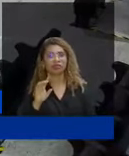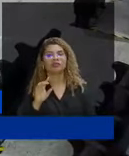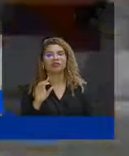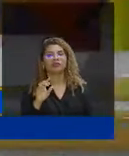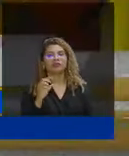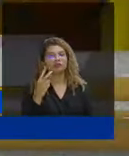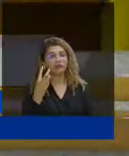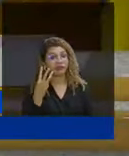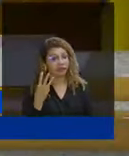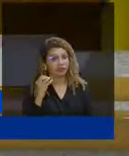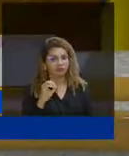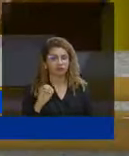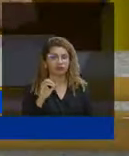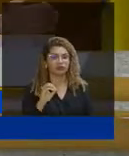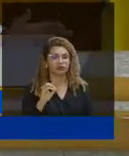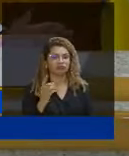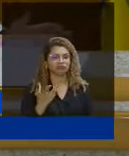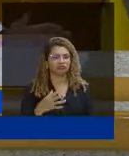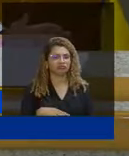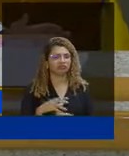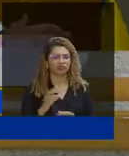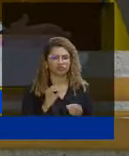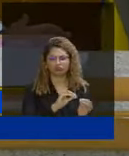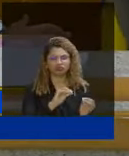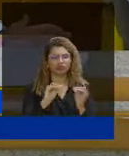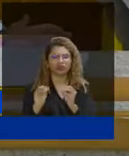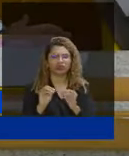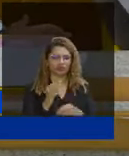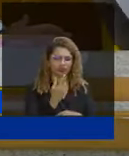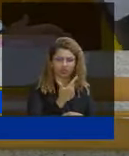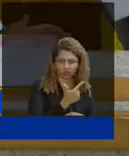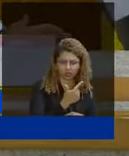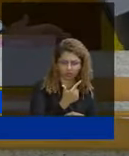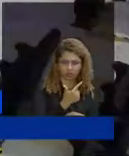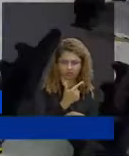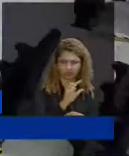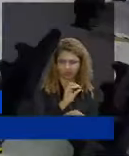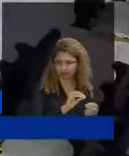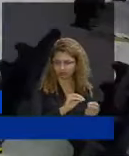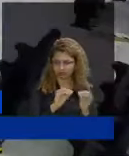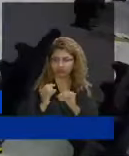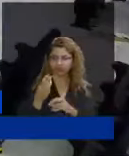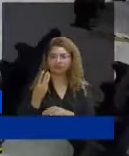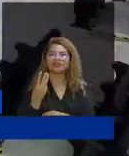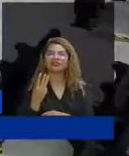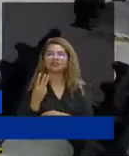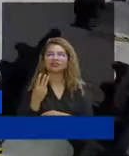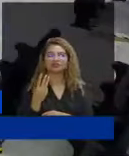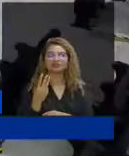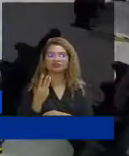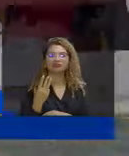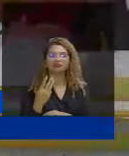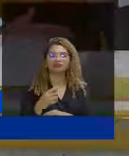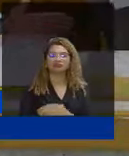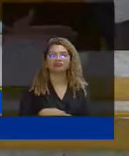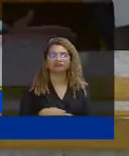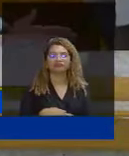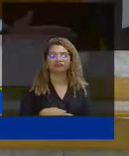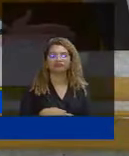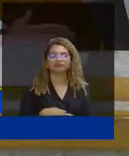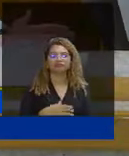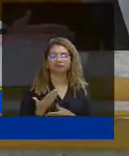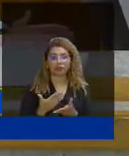O que estava pautado no dia 2 foi tudo transferido para o dia 3. Certo. E será às 17 ou 16 horas? 17